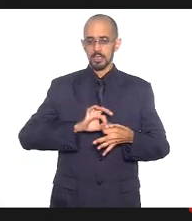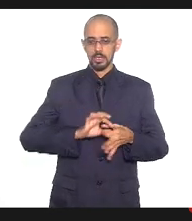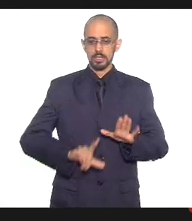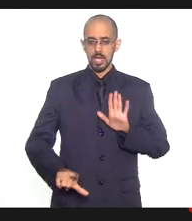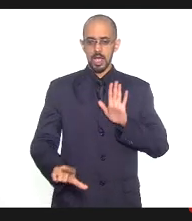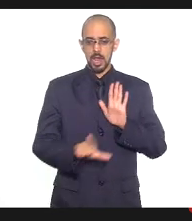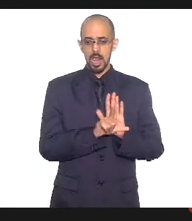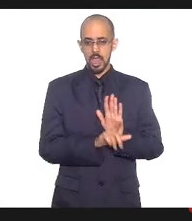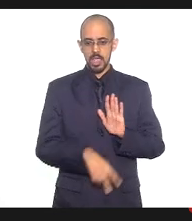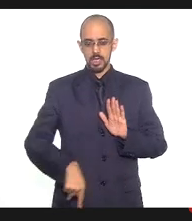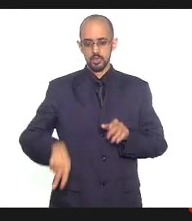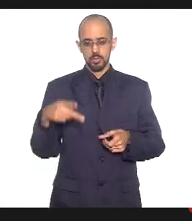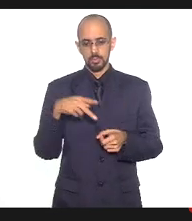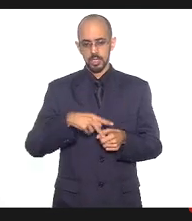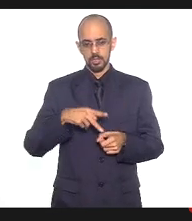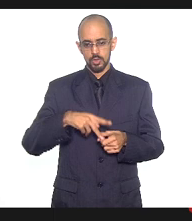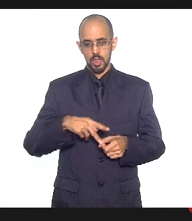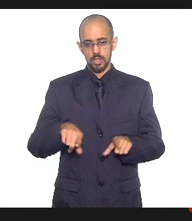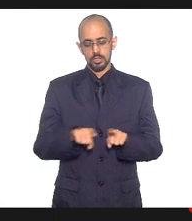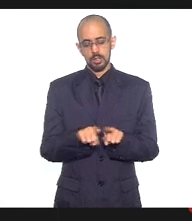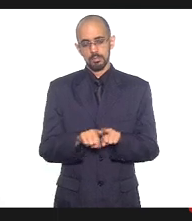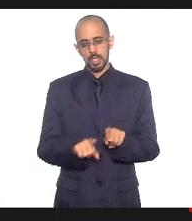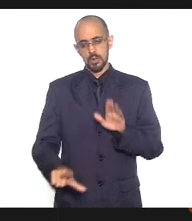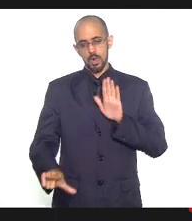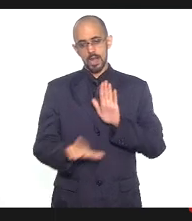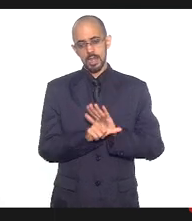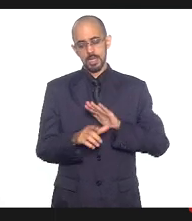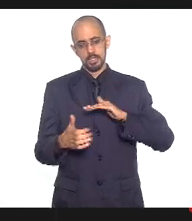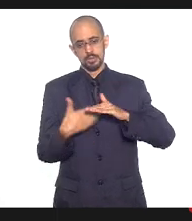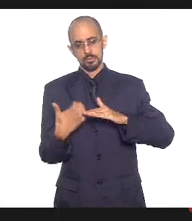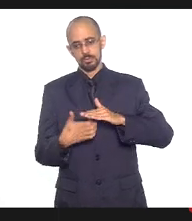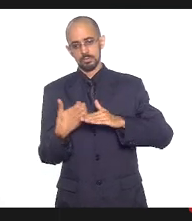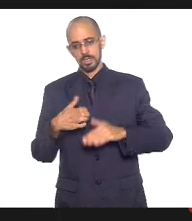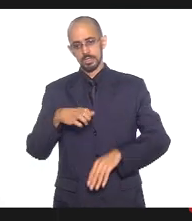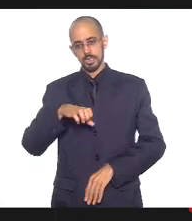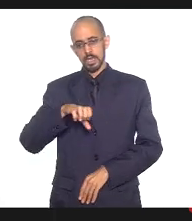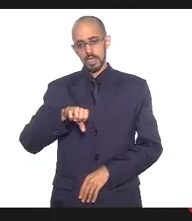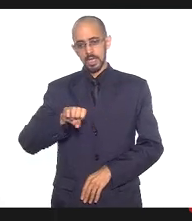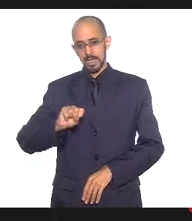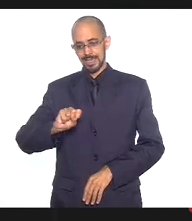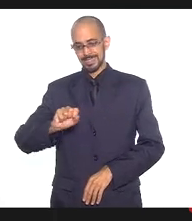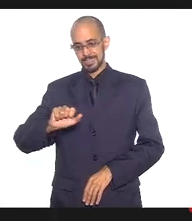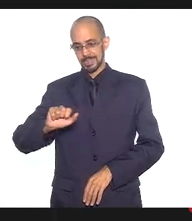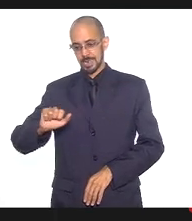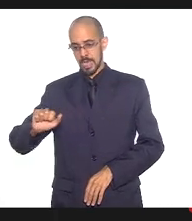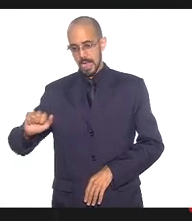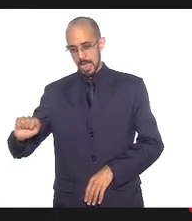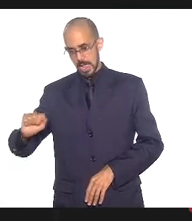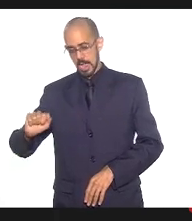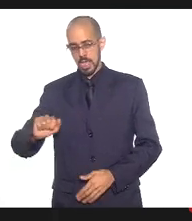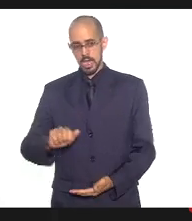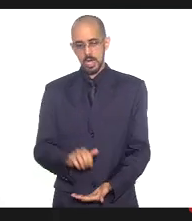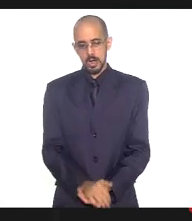petróleo e com a legislação empresarial, né, a lei das SA, com a previsão da constituição de consórcio pelas empresas.